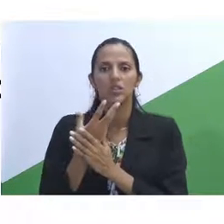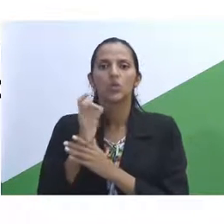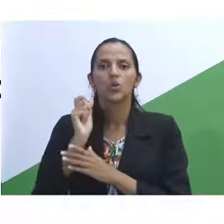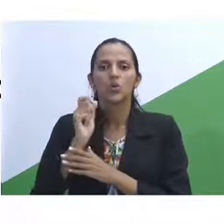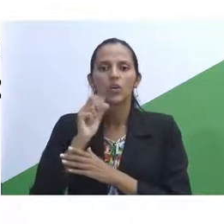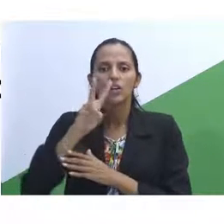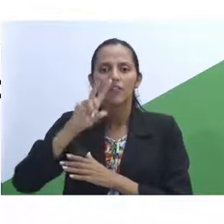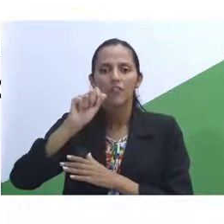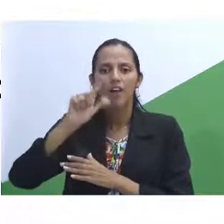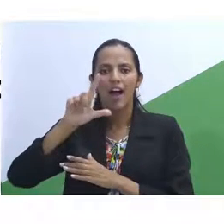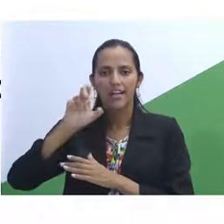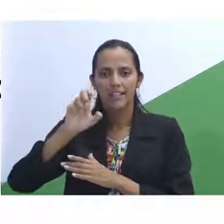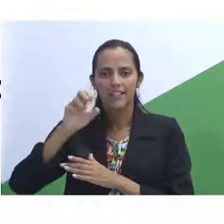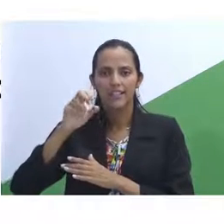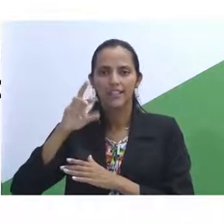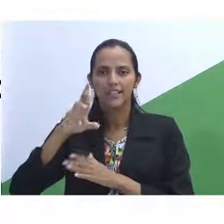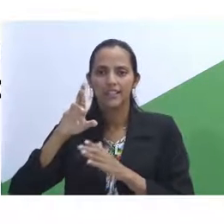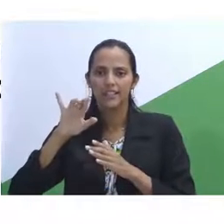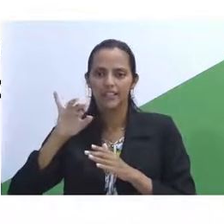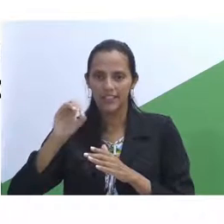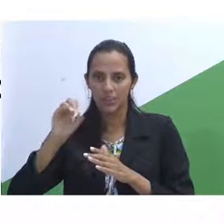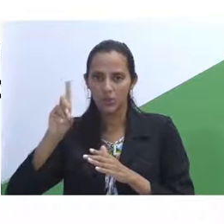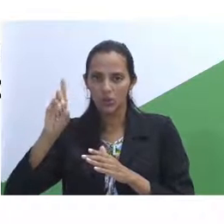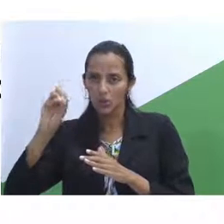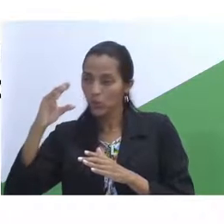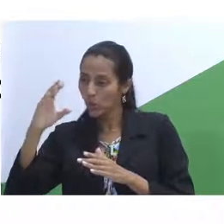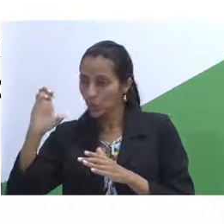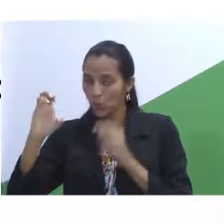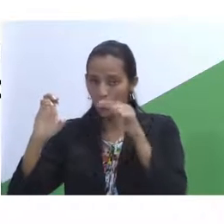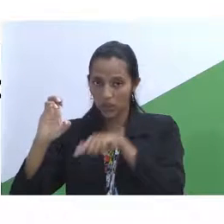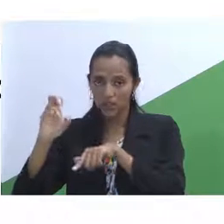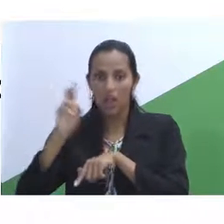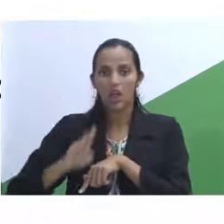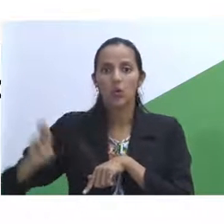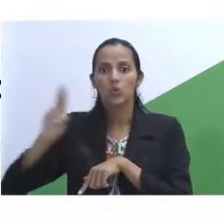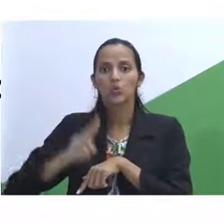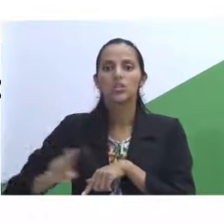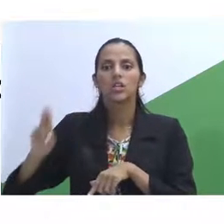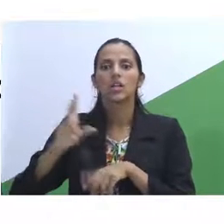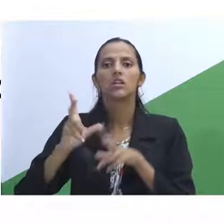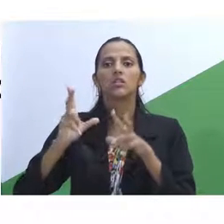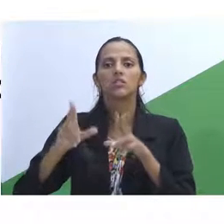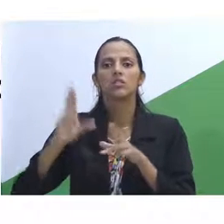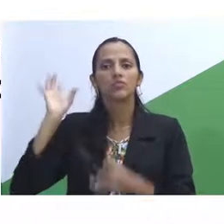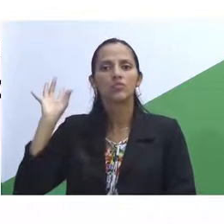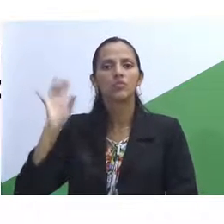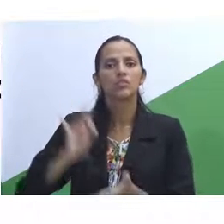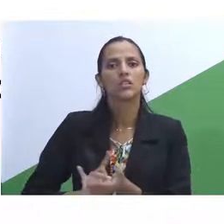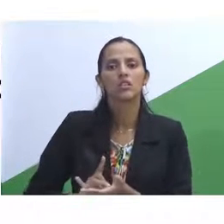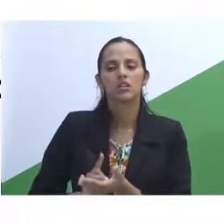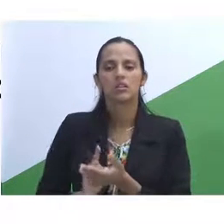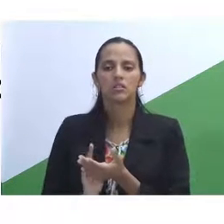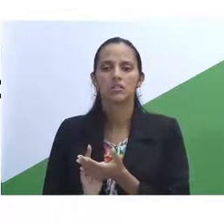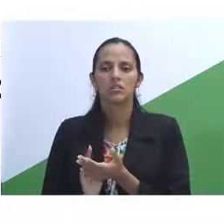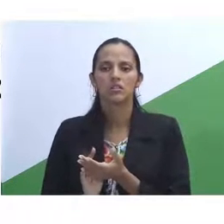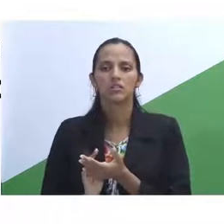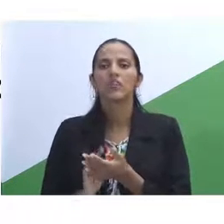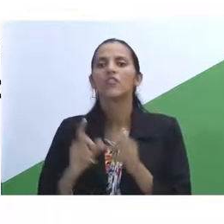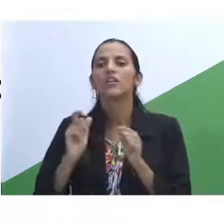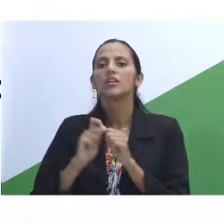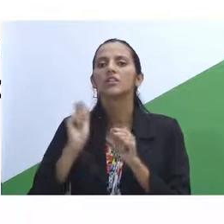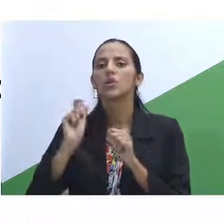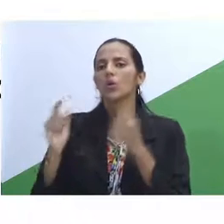exploração, então, do minério de ferro. Ela vai ser usada, né? Como matéria-prima, então, da indústria siderúrgica. Ou seja,